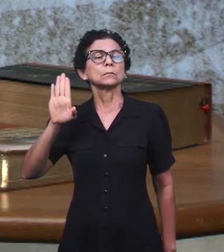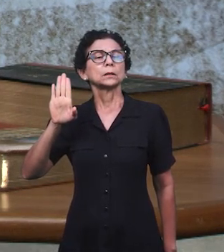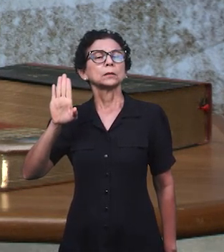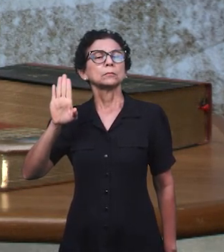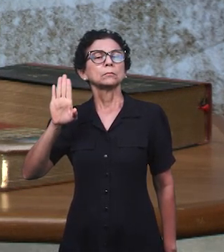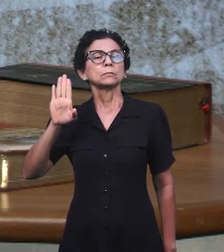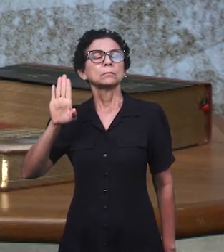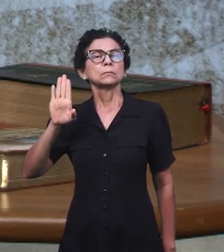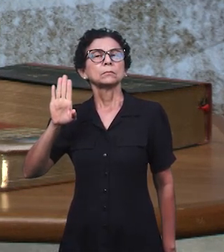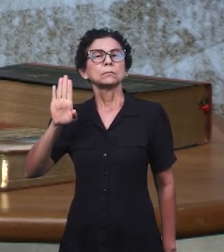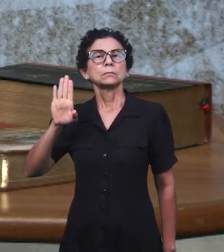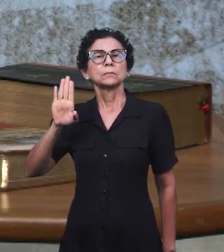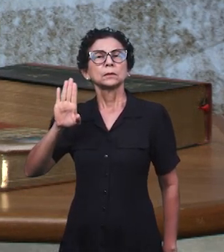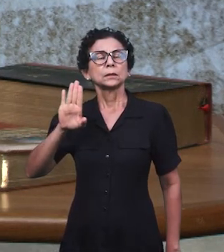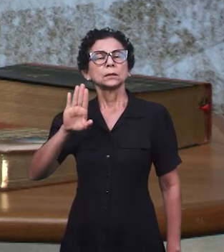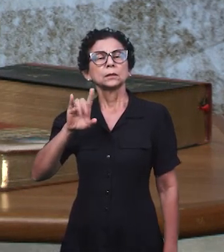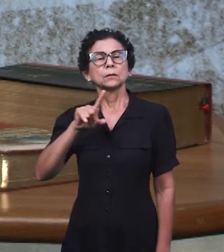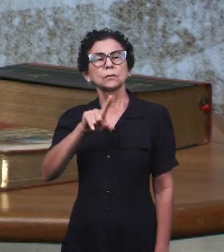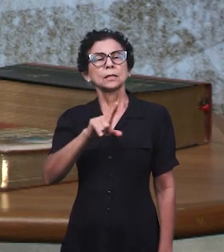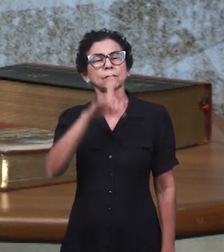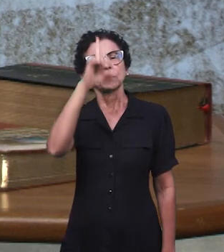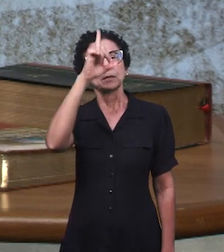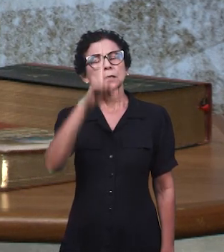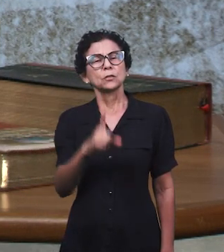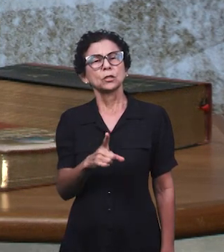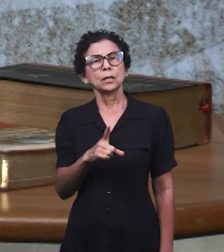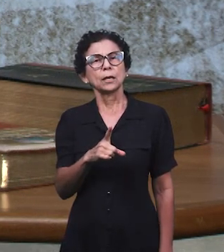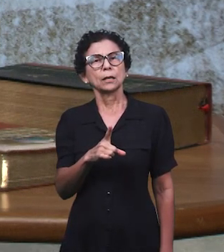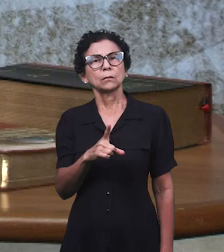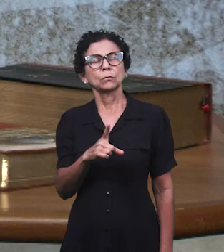sua primogenitura a Jacó.